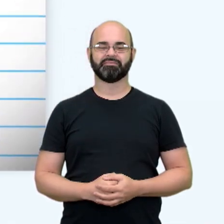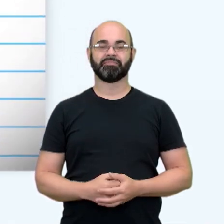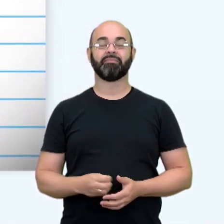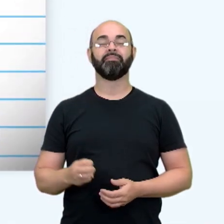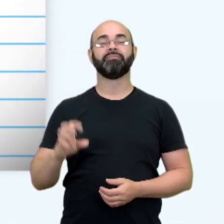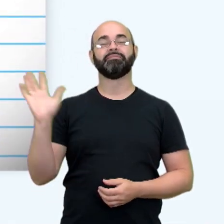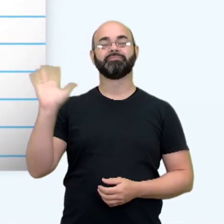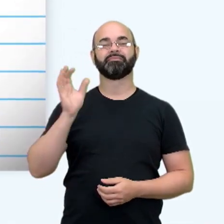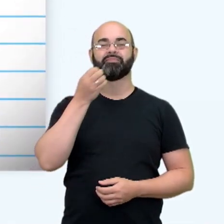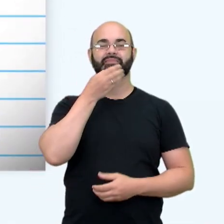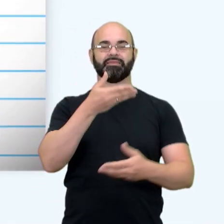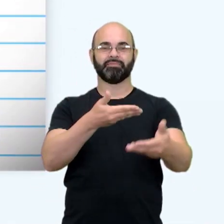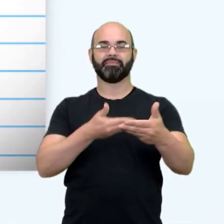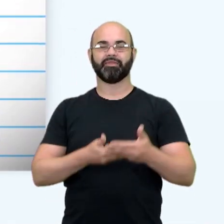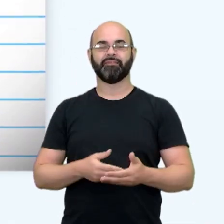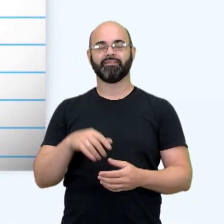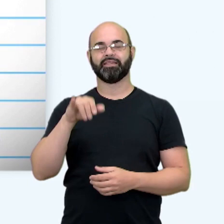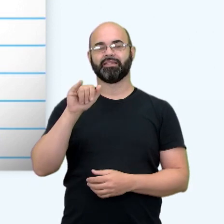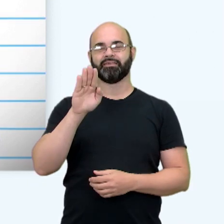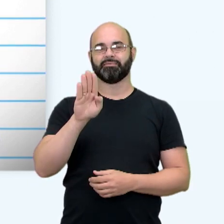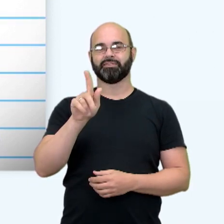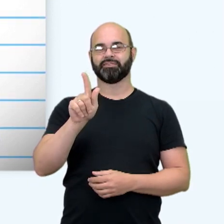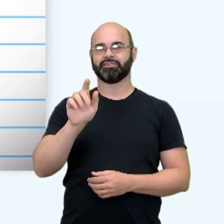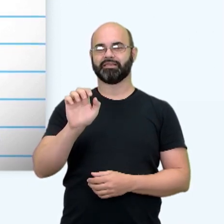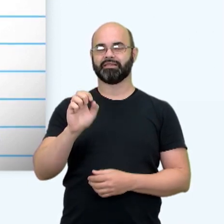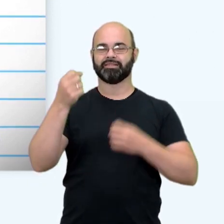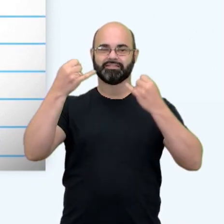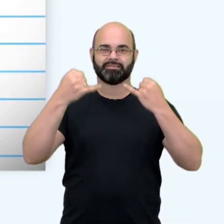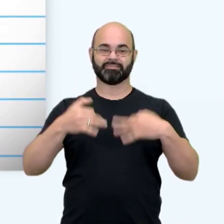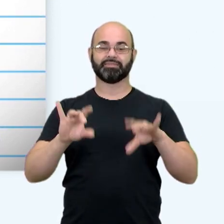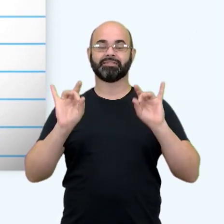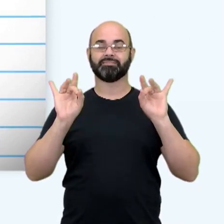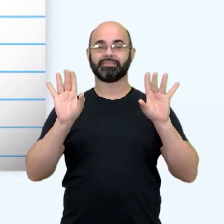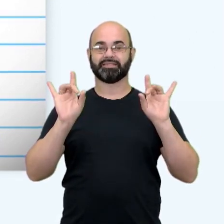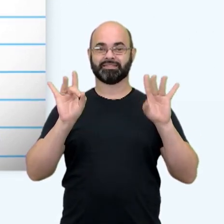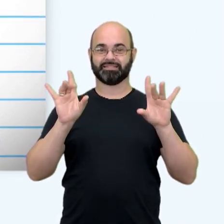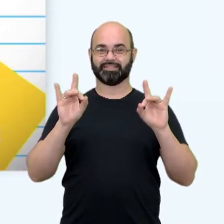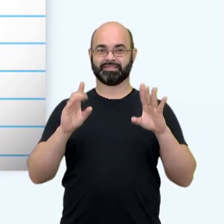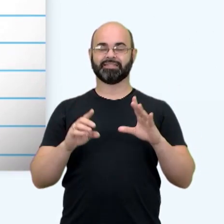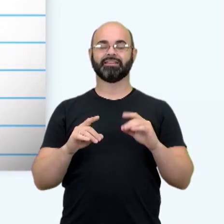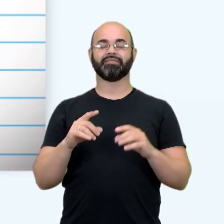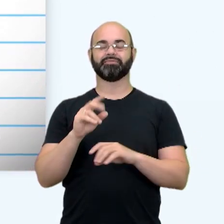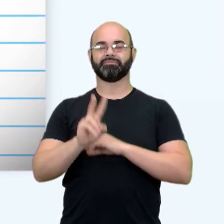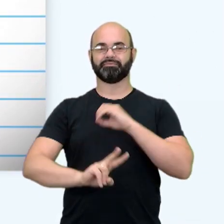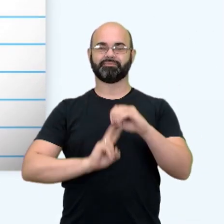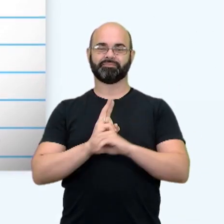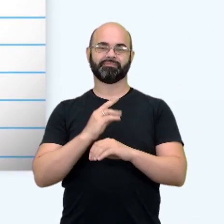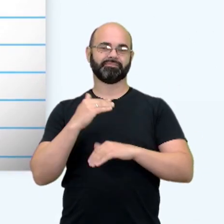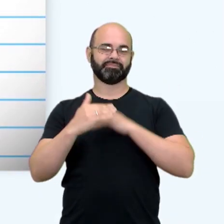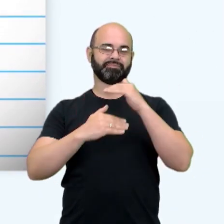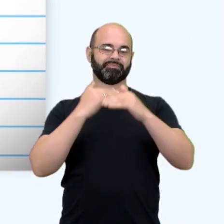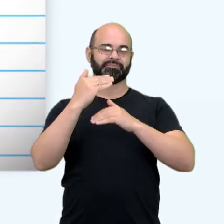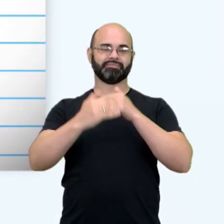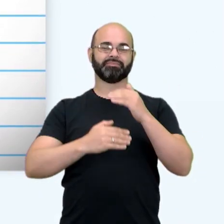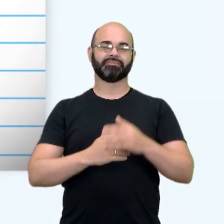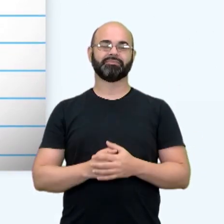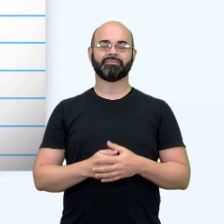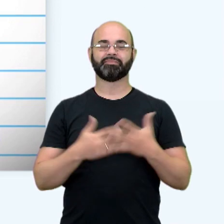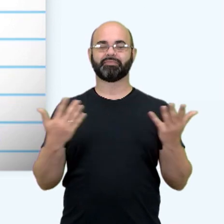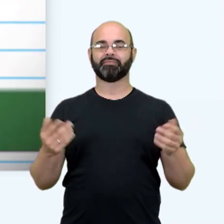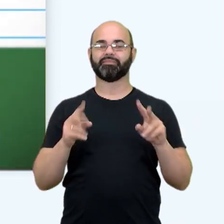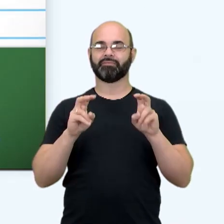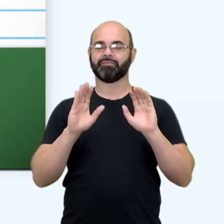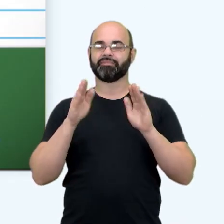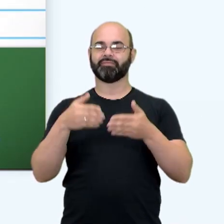Olá, sejam bem-vindos a mais um IBGE Explica especial sobre os Objetivos de Desenvolvimento Sustentável. Chegou a vez de falarmos sobre o